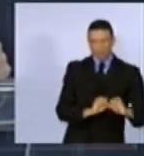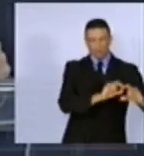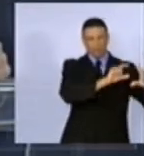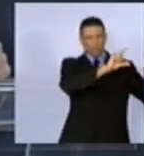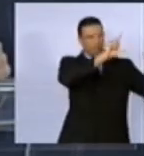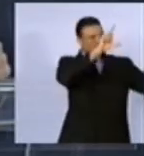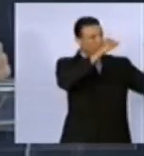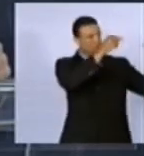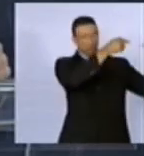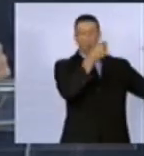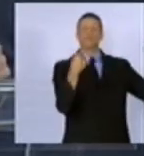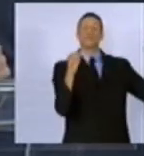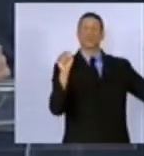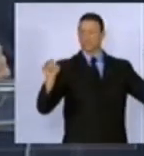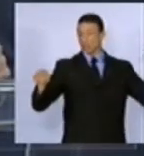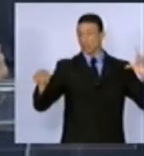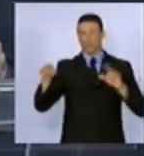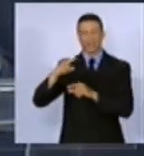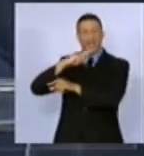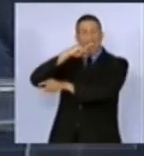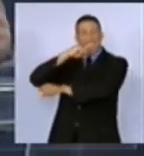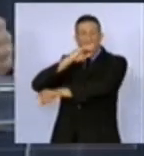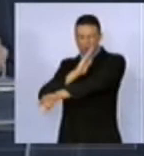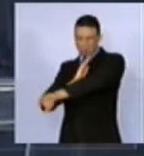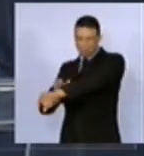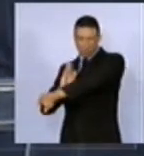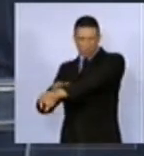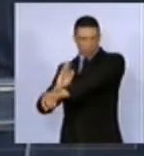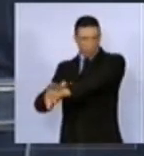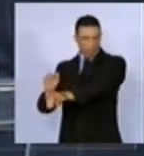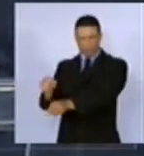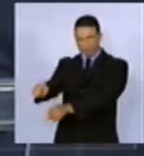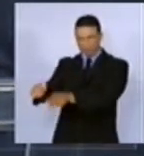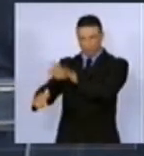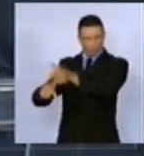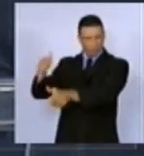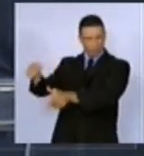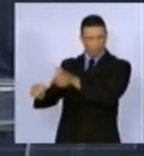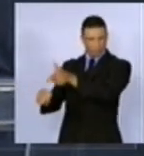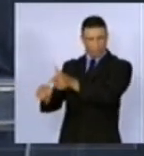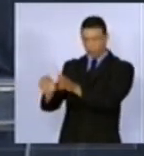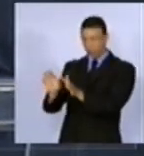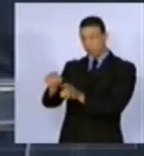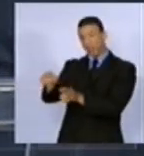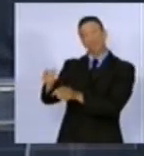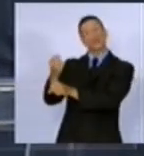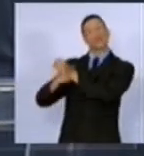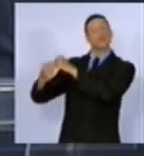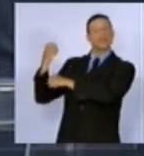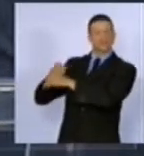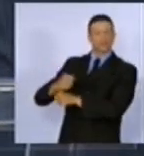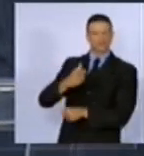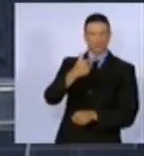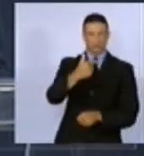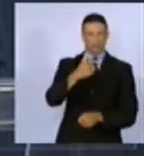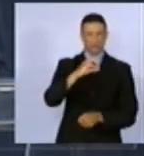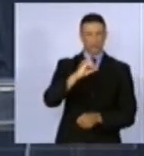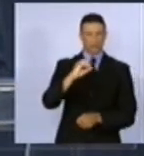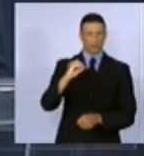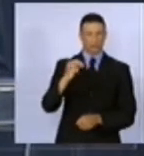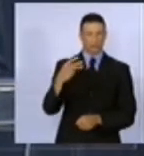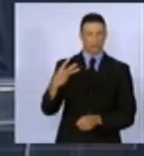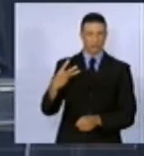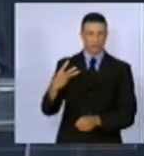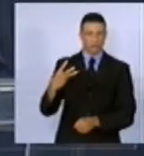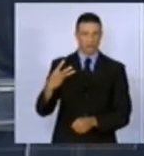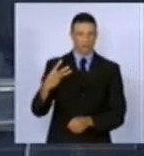avanço da cana-de-açúcar impulsionado principalmente a partir de 2013 por conta dos